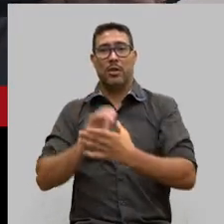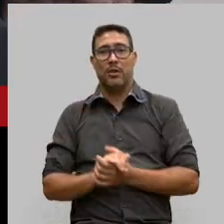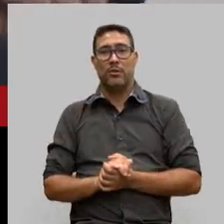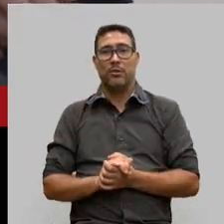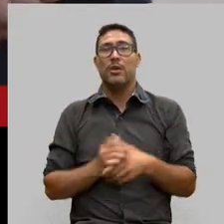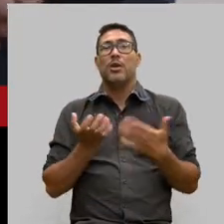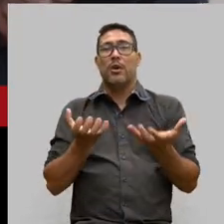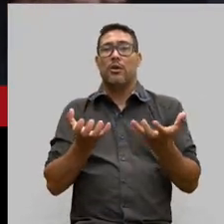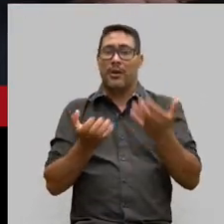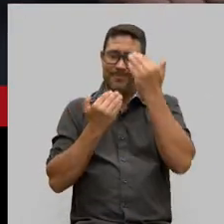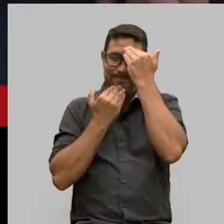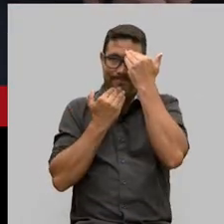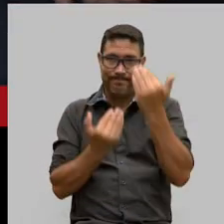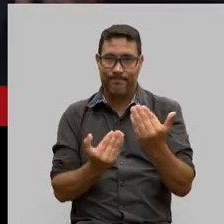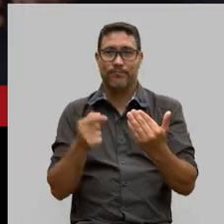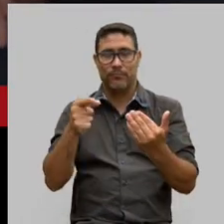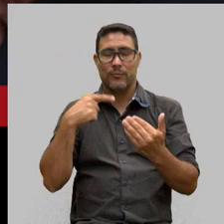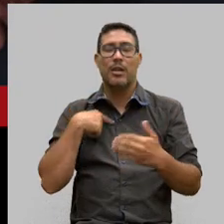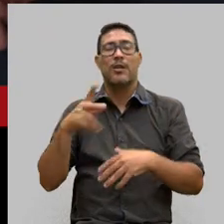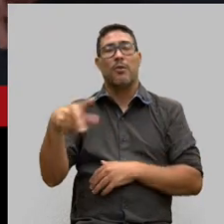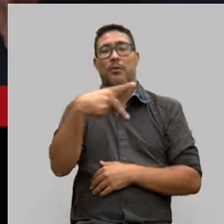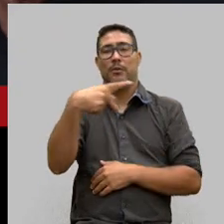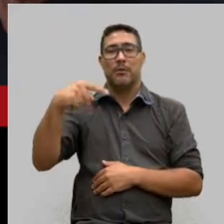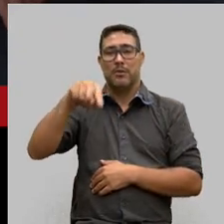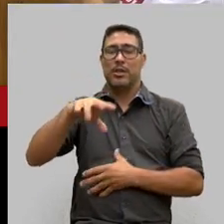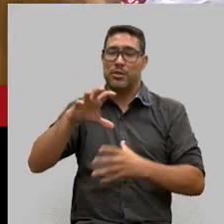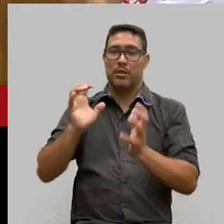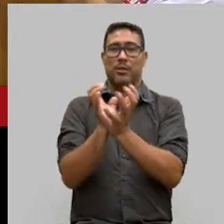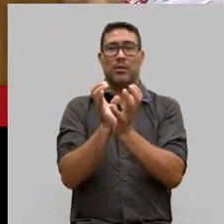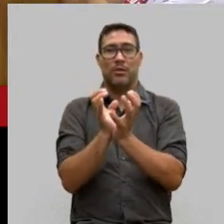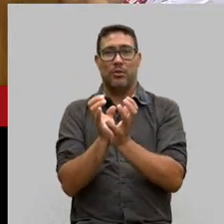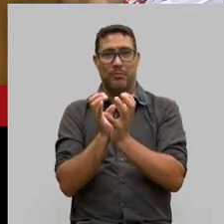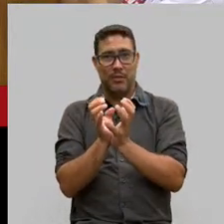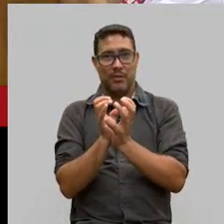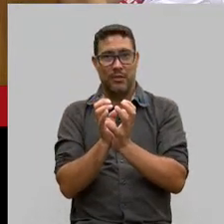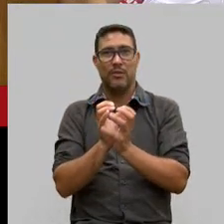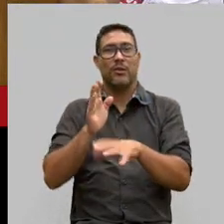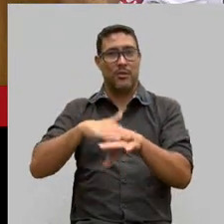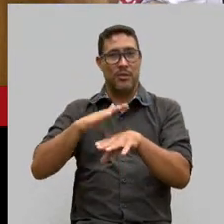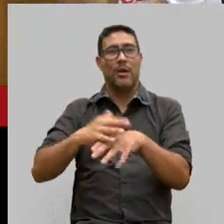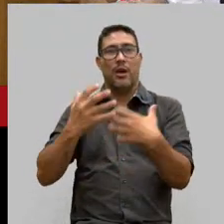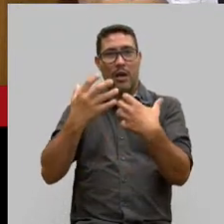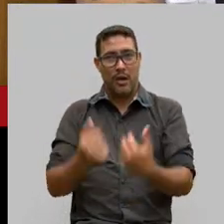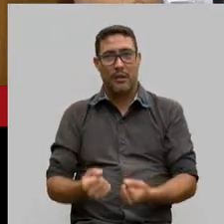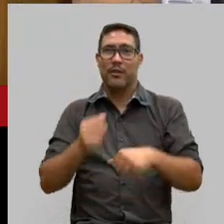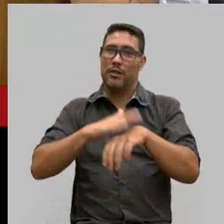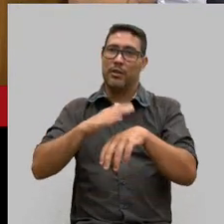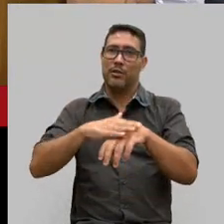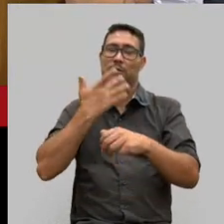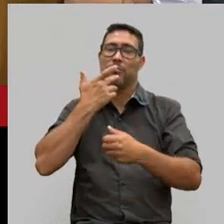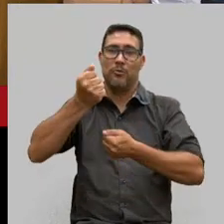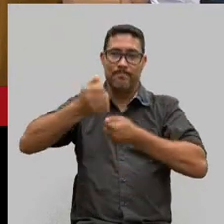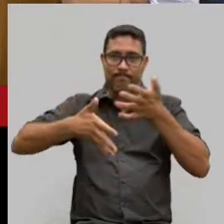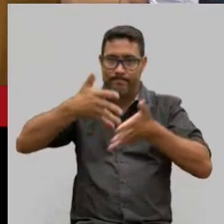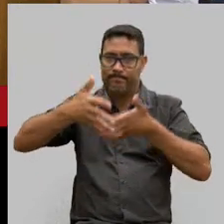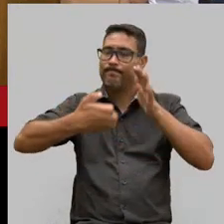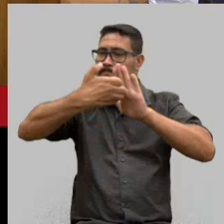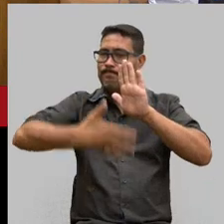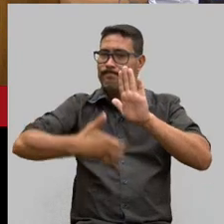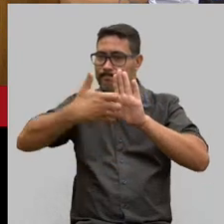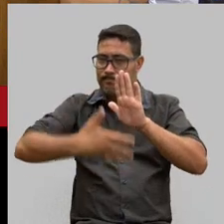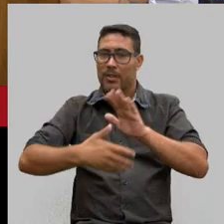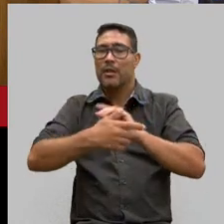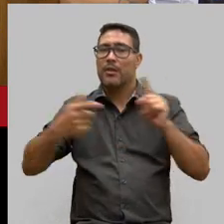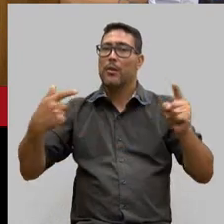Don Mauro que é o presidente dessa comissão gentilmente se dispôs a relatar o projeto fez um belo trabalho convocou essa audiência pra gente